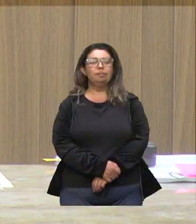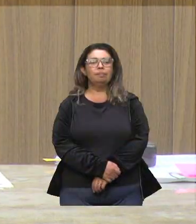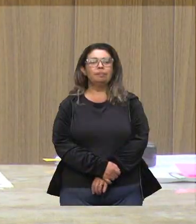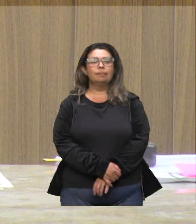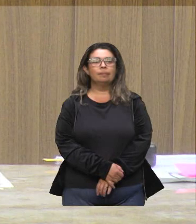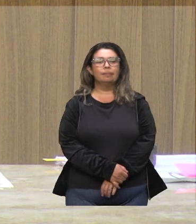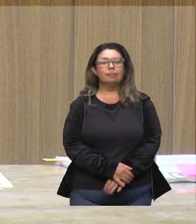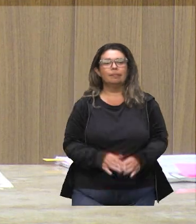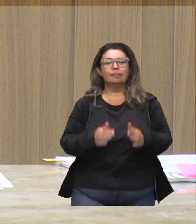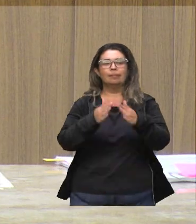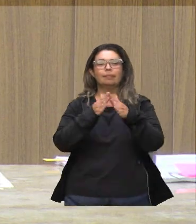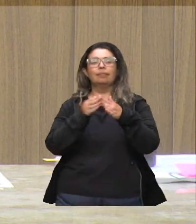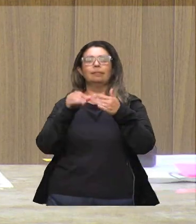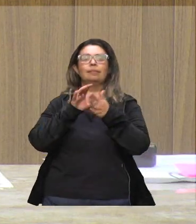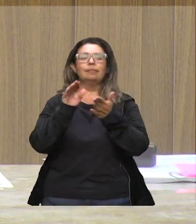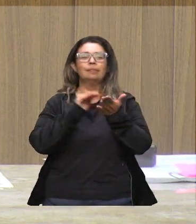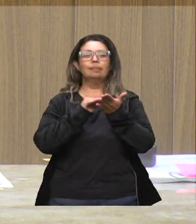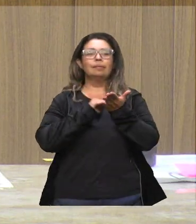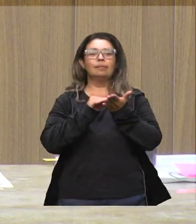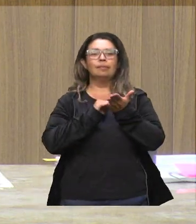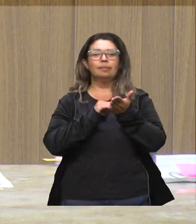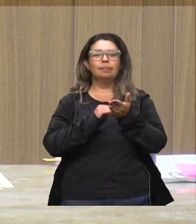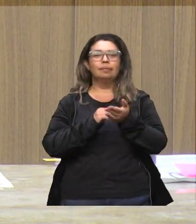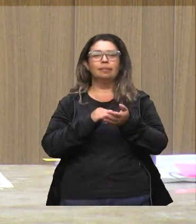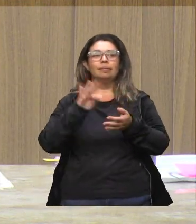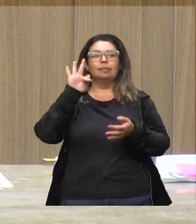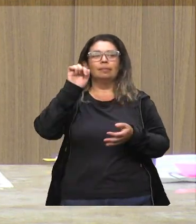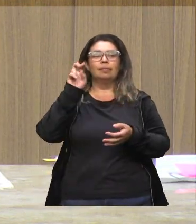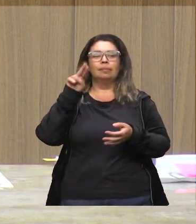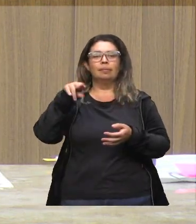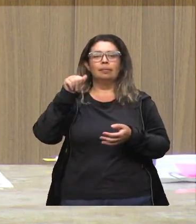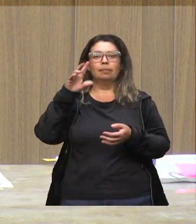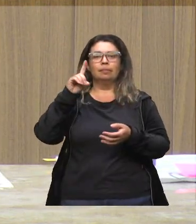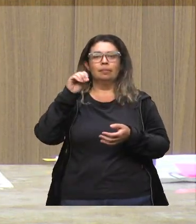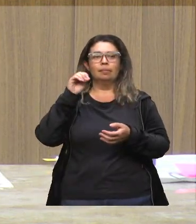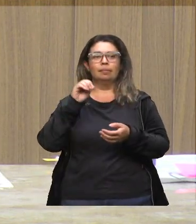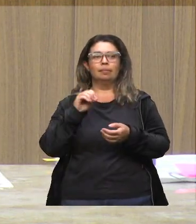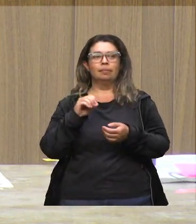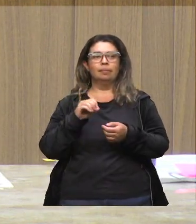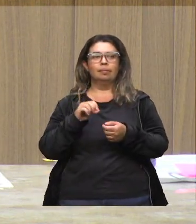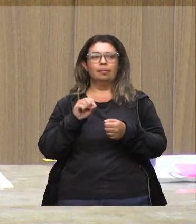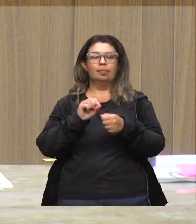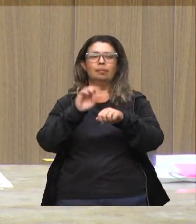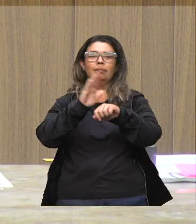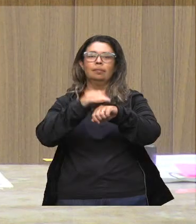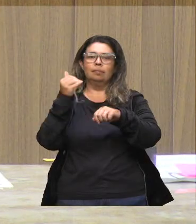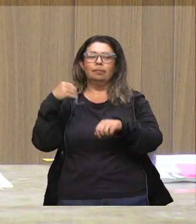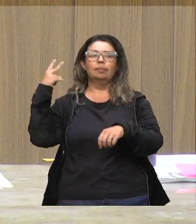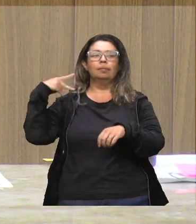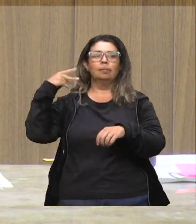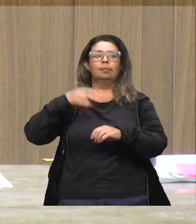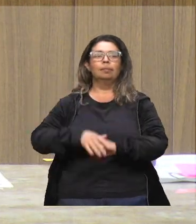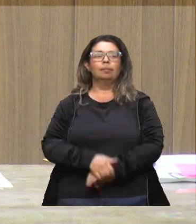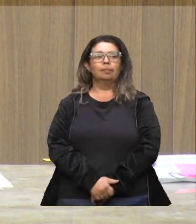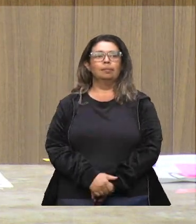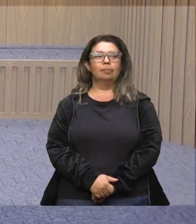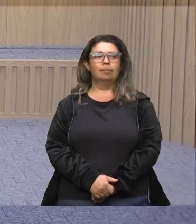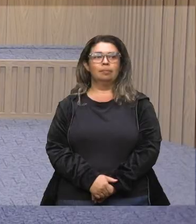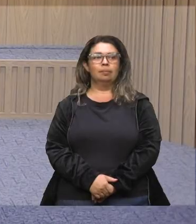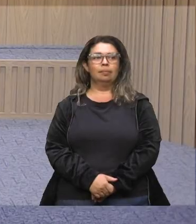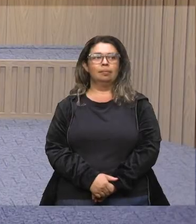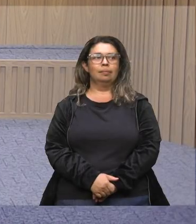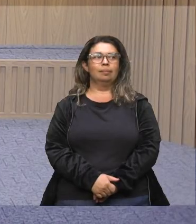Determino ao primeiro secretário, vereador Fernando Sirkia, para que proceda a chamada dos senhores vereadores.